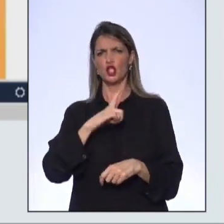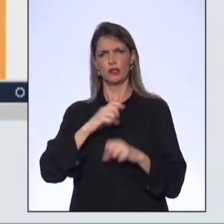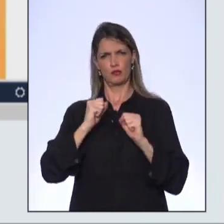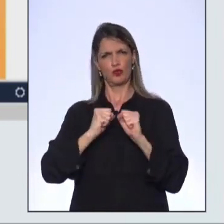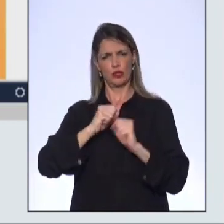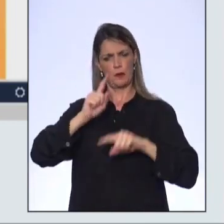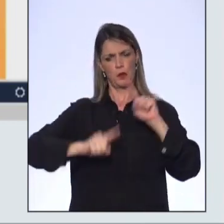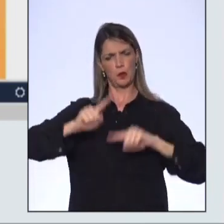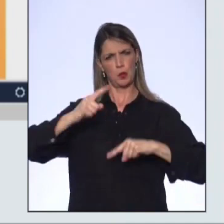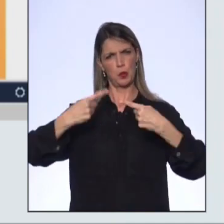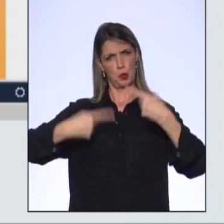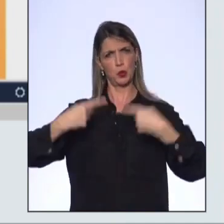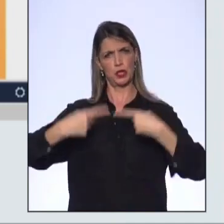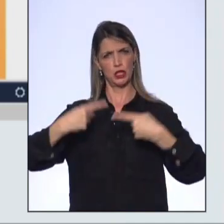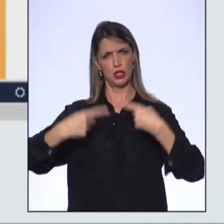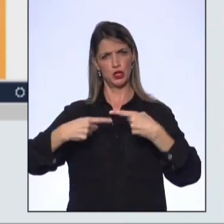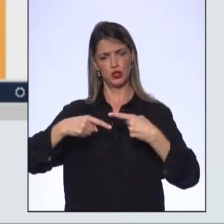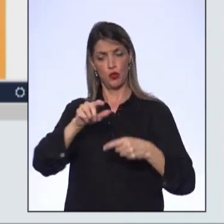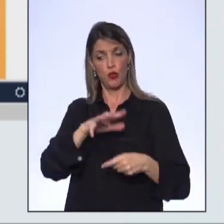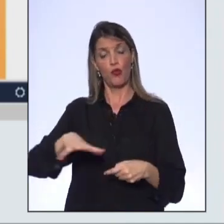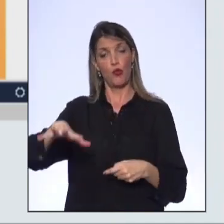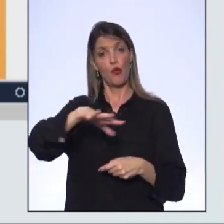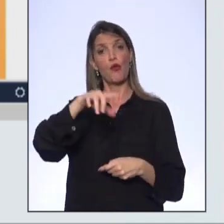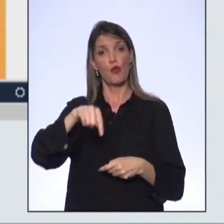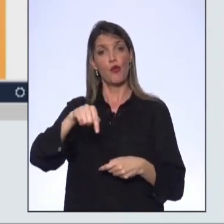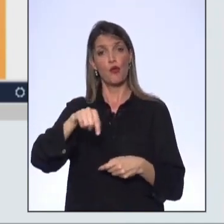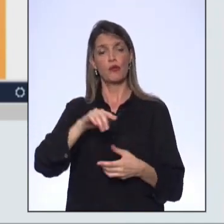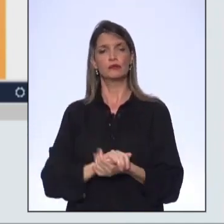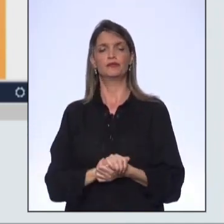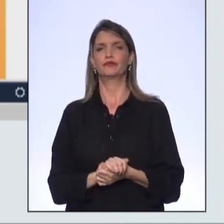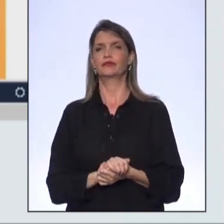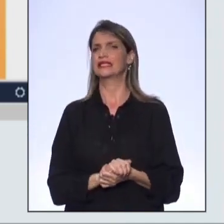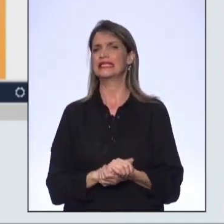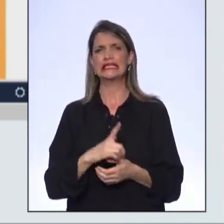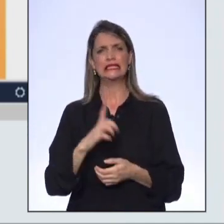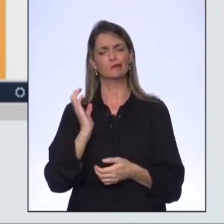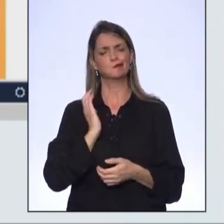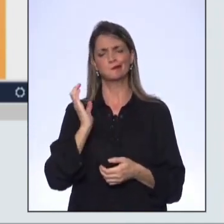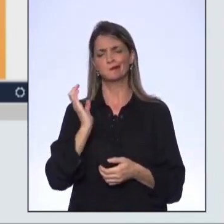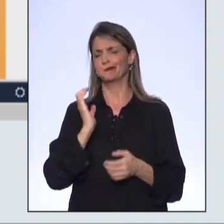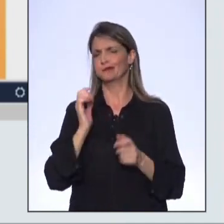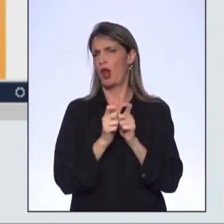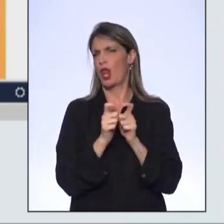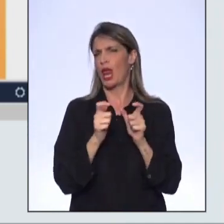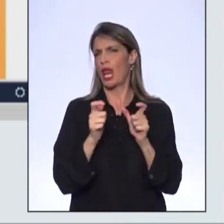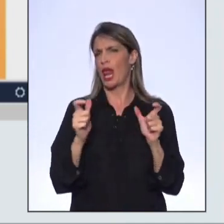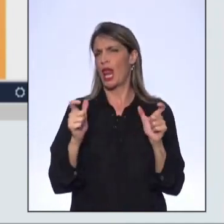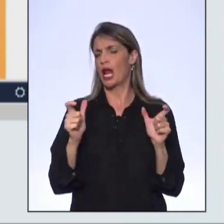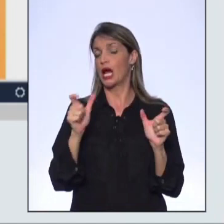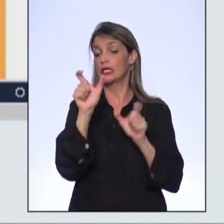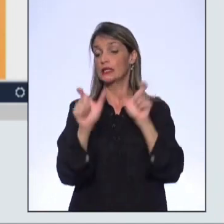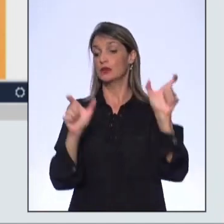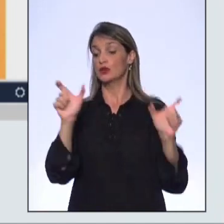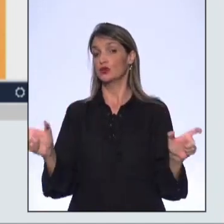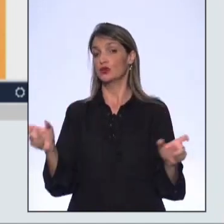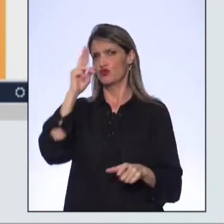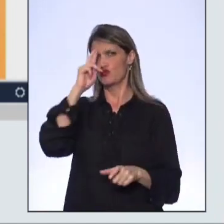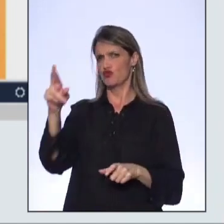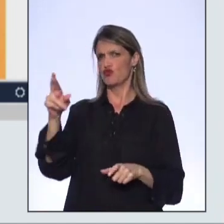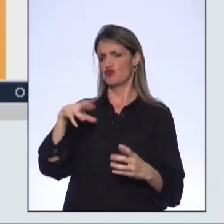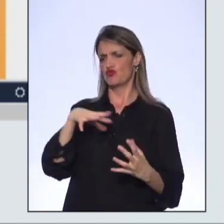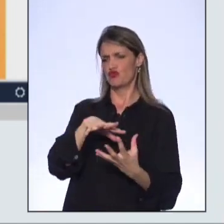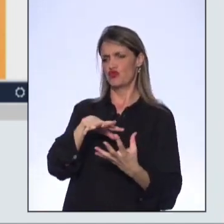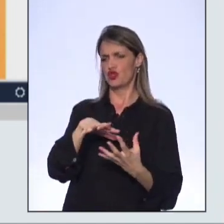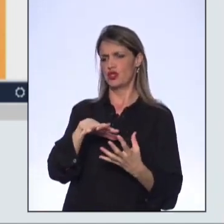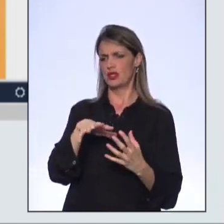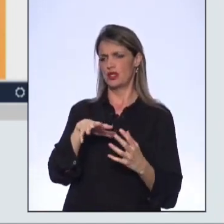pelos latifundiários da região. Pelo fato de gerar tanta riqueza, todo proprietário de terra só queria produzir